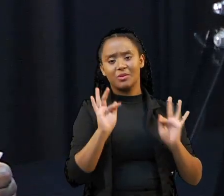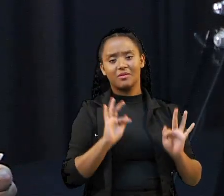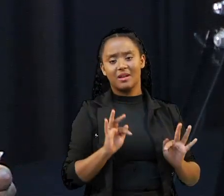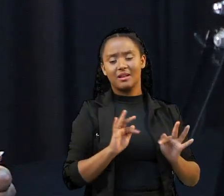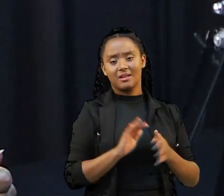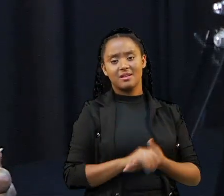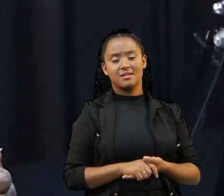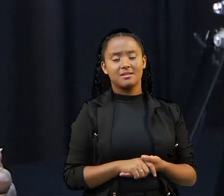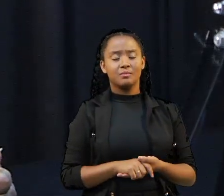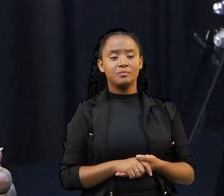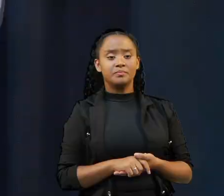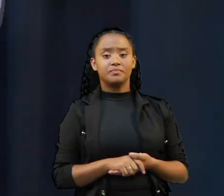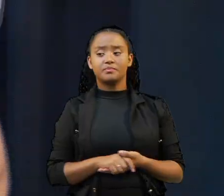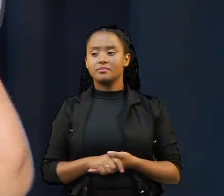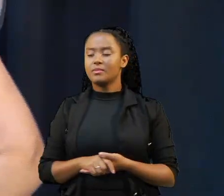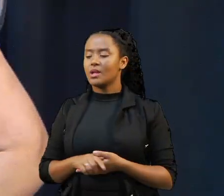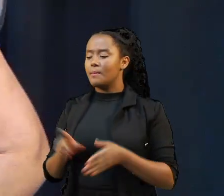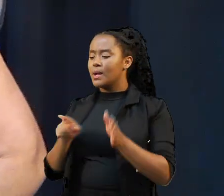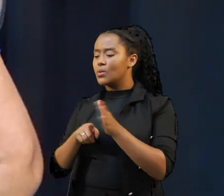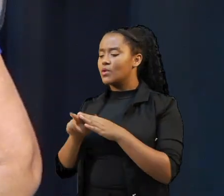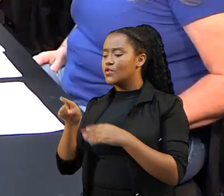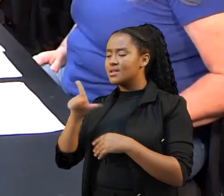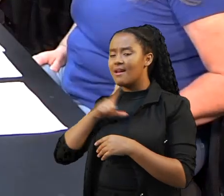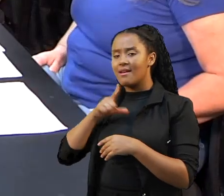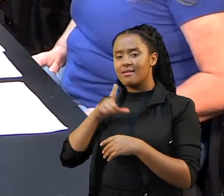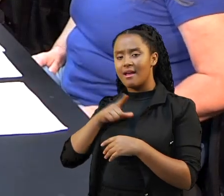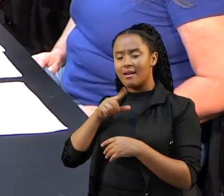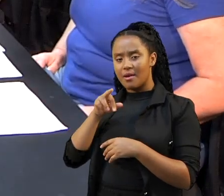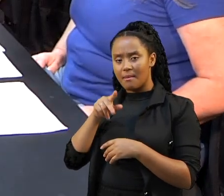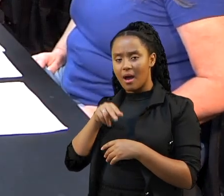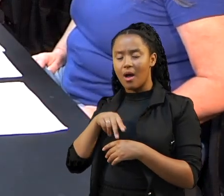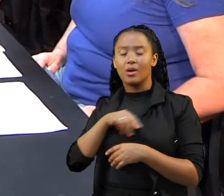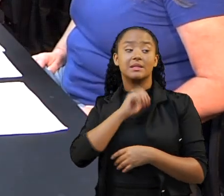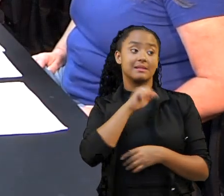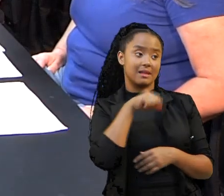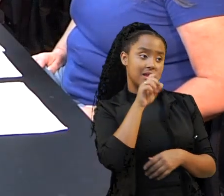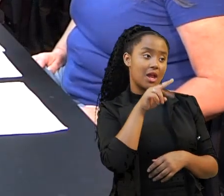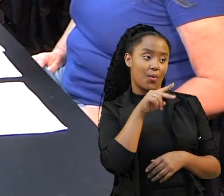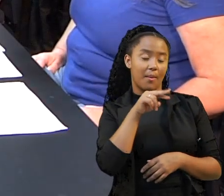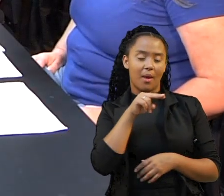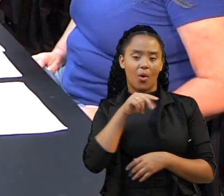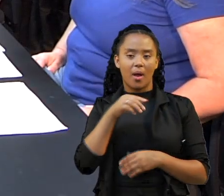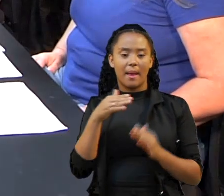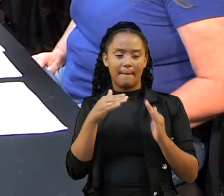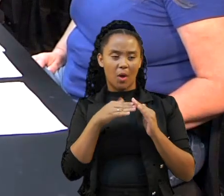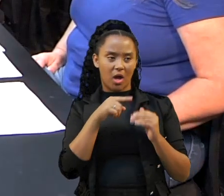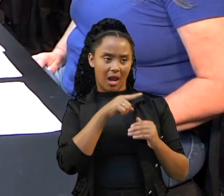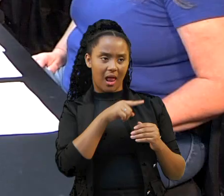eles. Você tem irmãos? Eu tenho um irmão. Mora lá? Agora ele